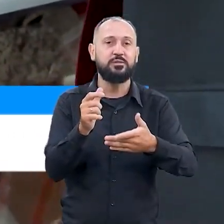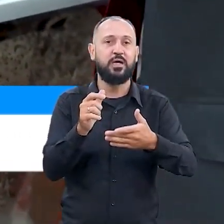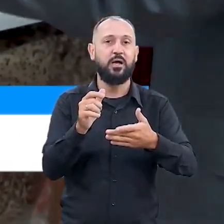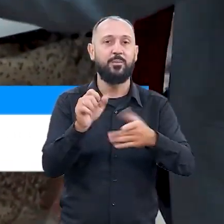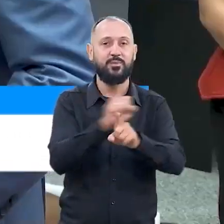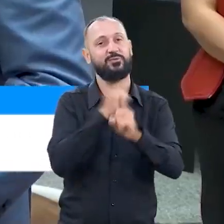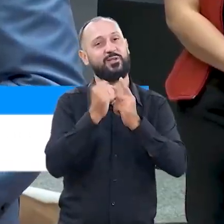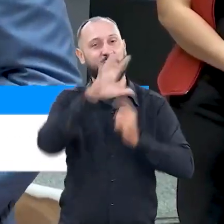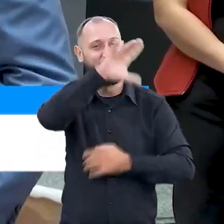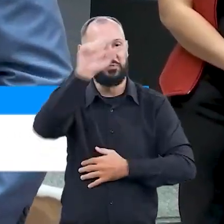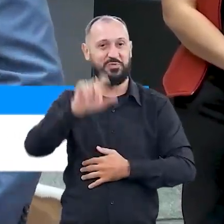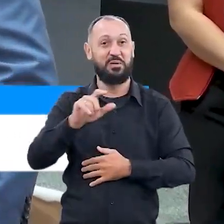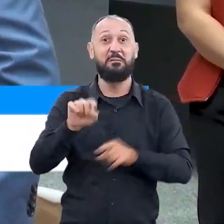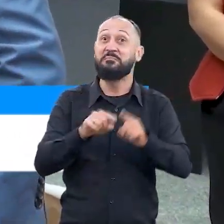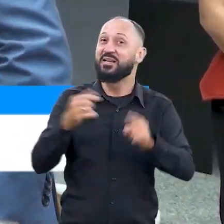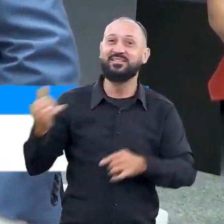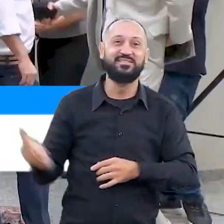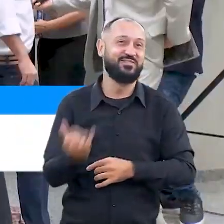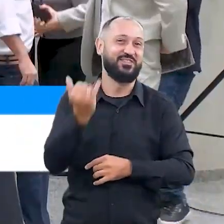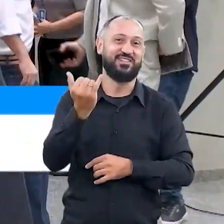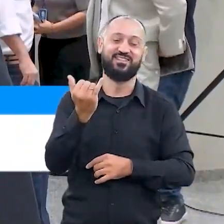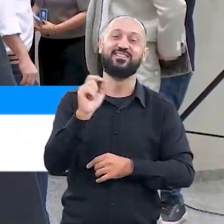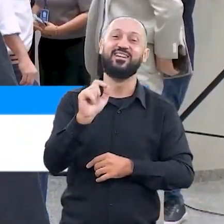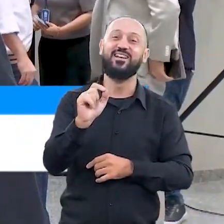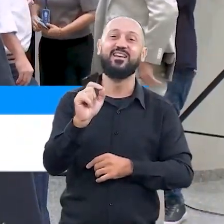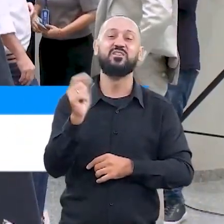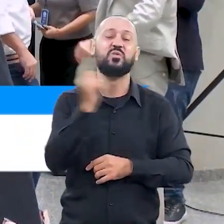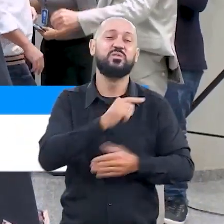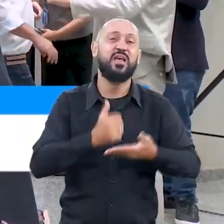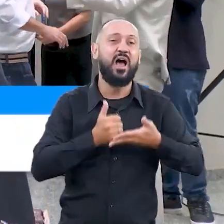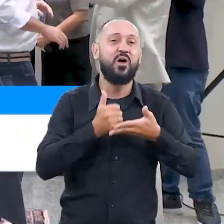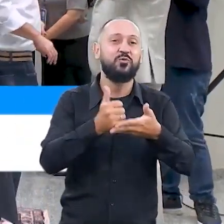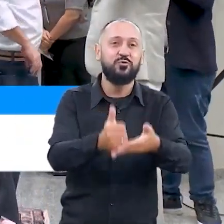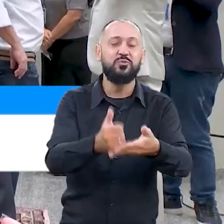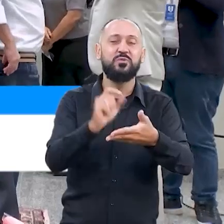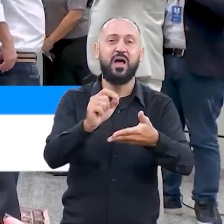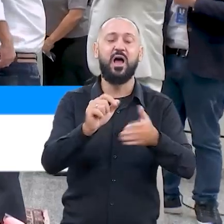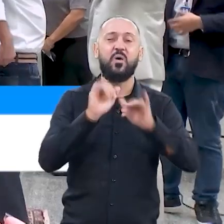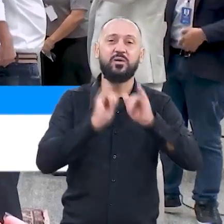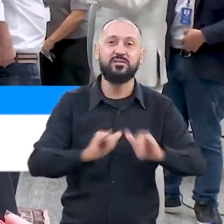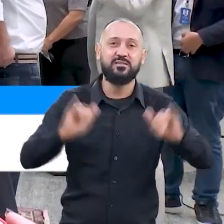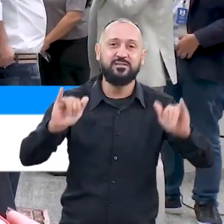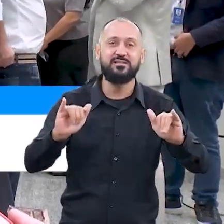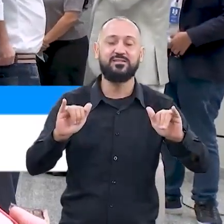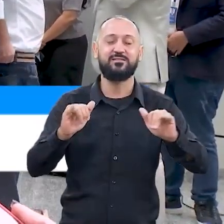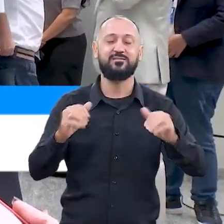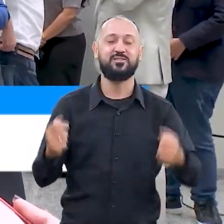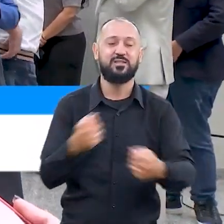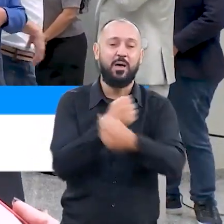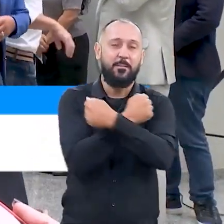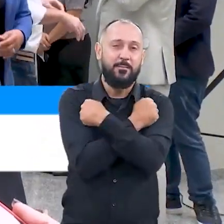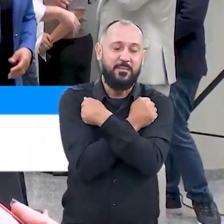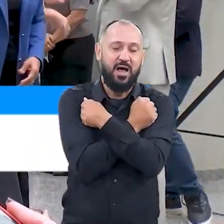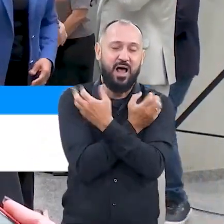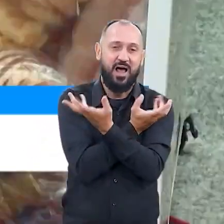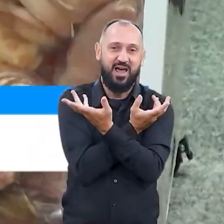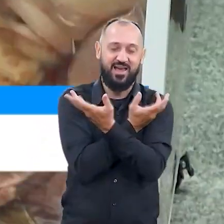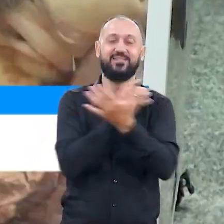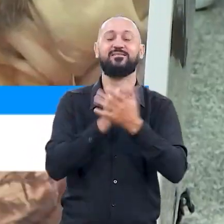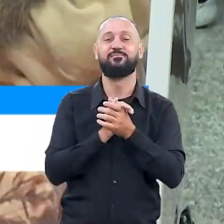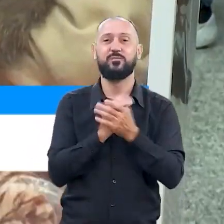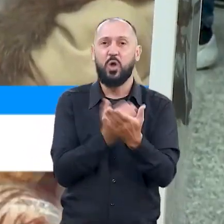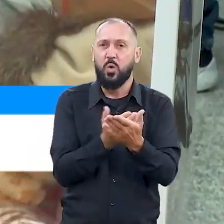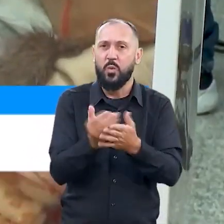de contribuição para a sociedade sumatogrossense. Mais importante ainda é contribuir com essa campanha do Seu Abraço Aquece.